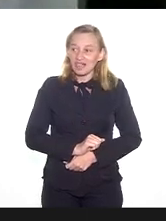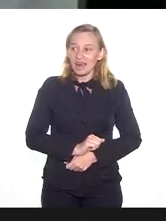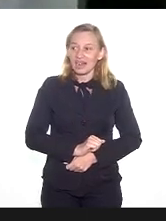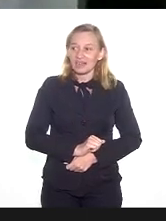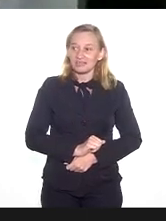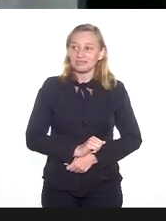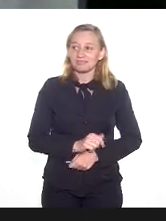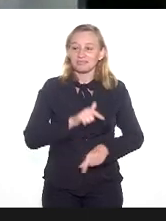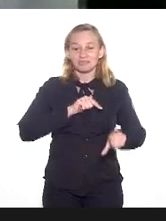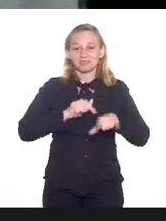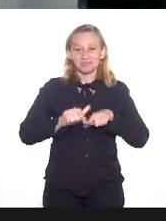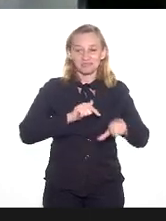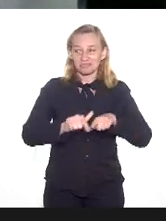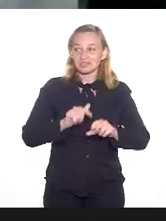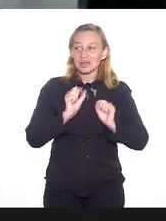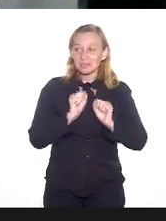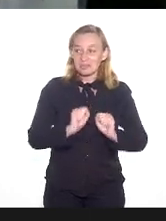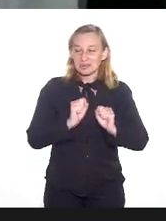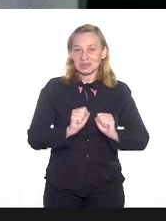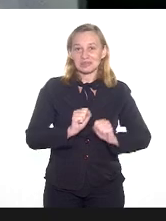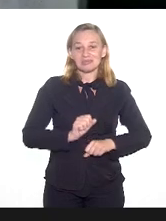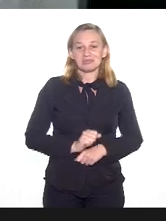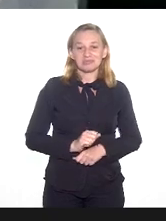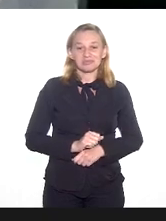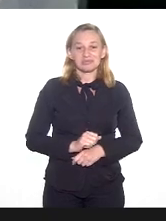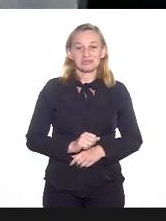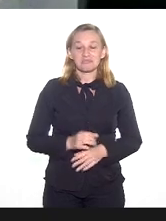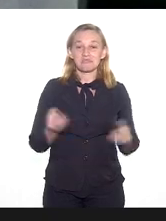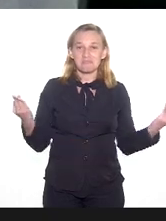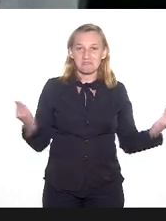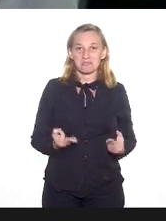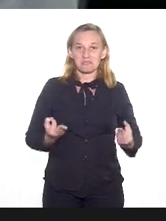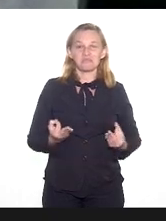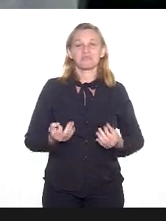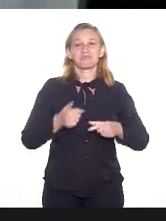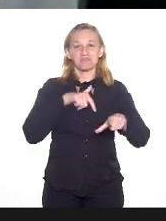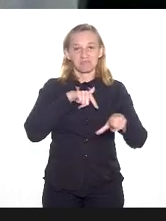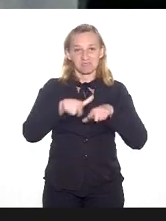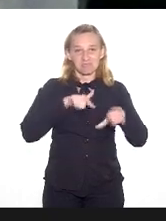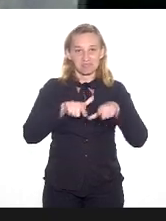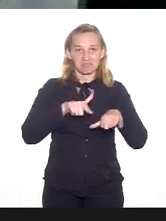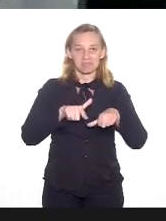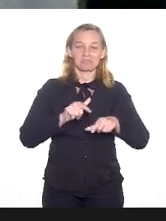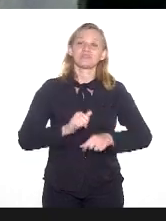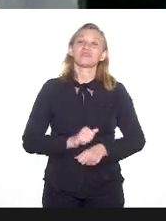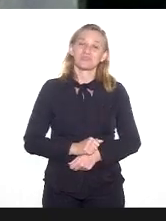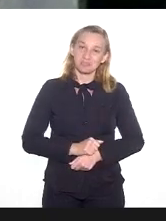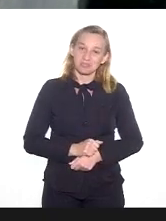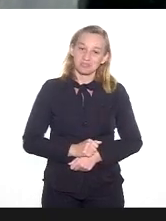esse trabalho, podemos considerar, foi um trabalho brilhante,